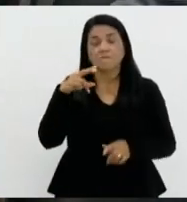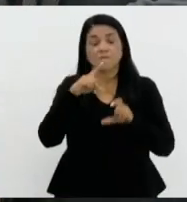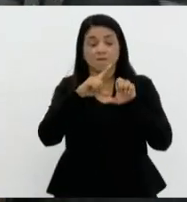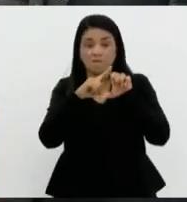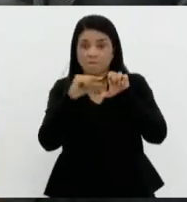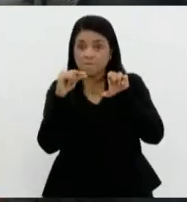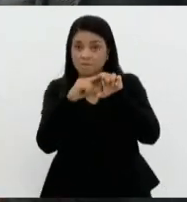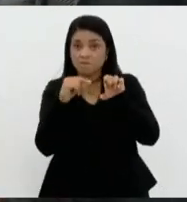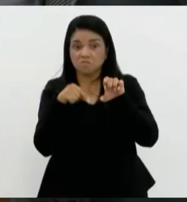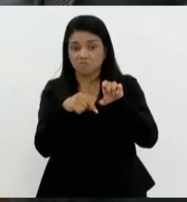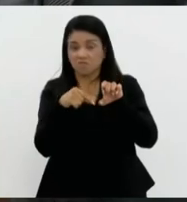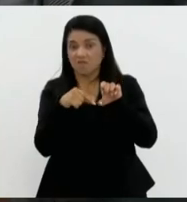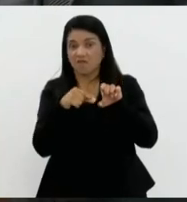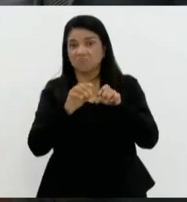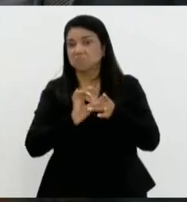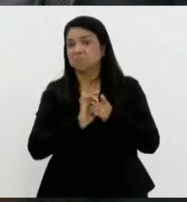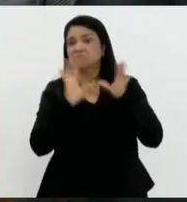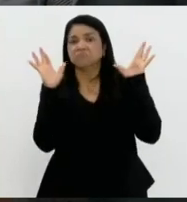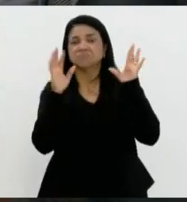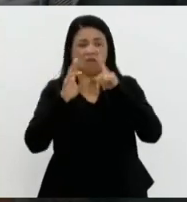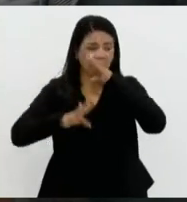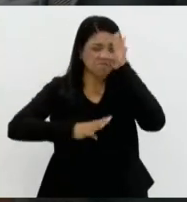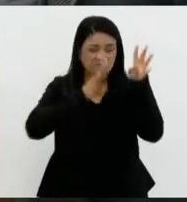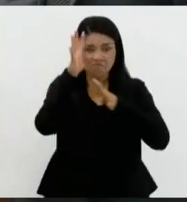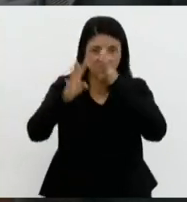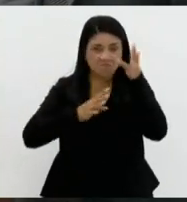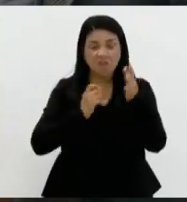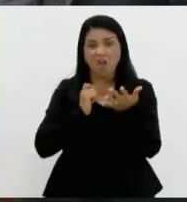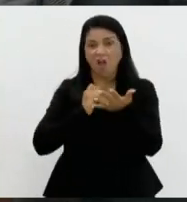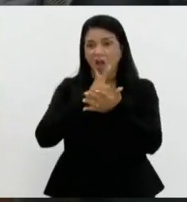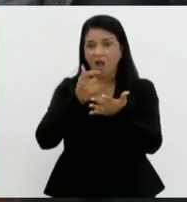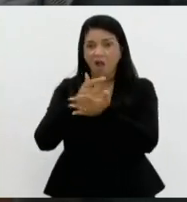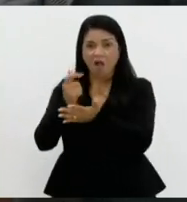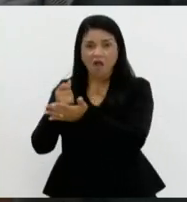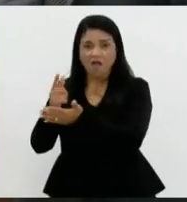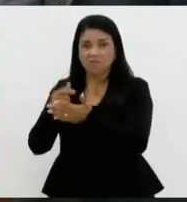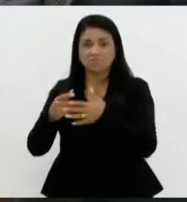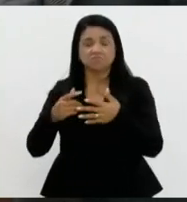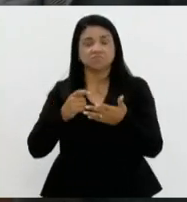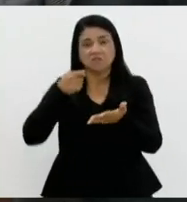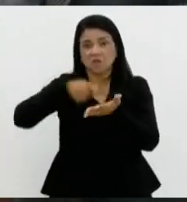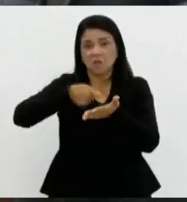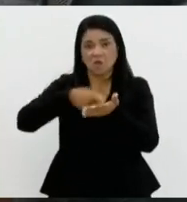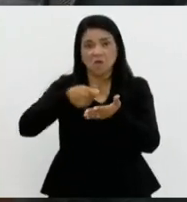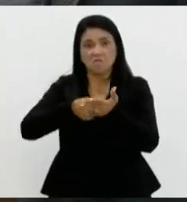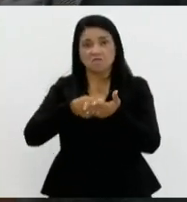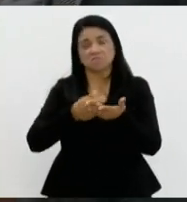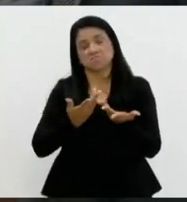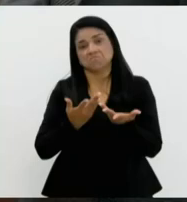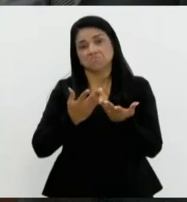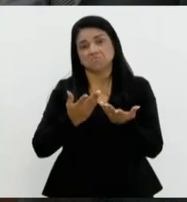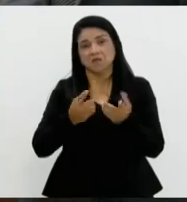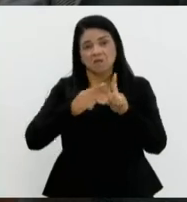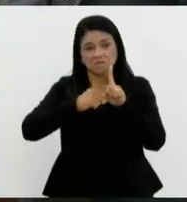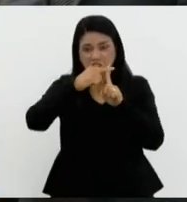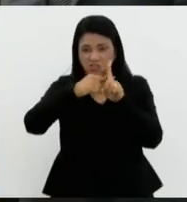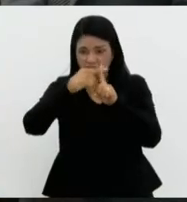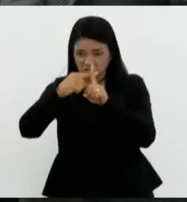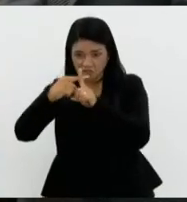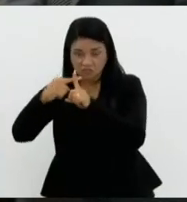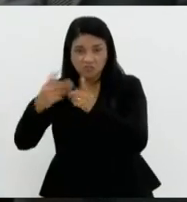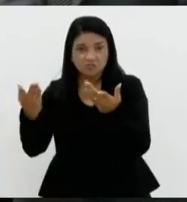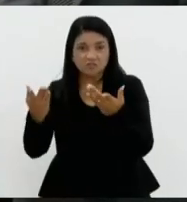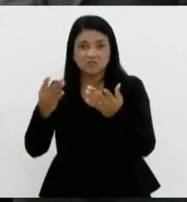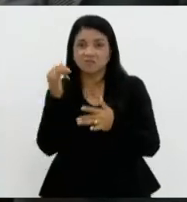ela faz o que quer, cobra valores absurdos, medem da forma que eles querem medir os quilowatts, e quando a pessoa